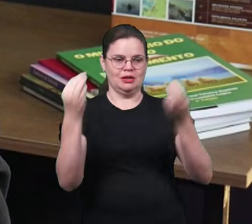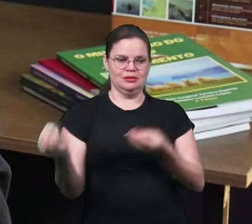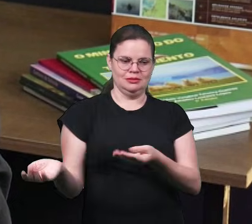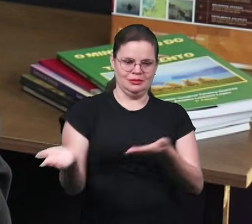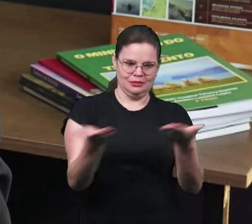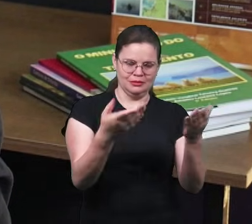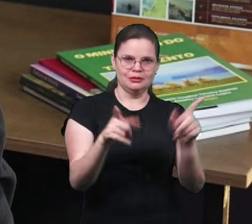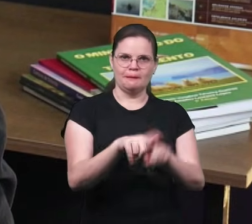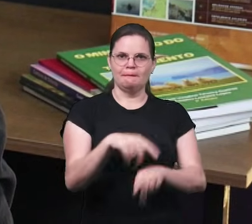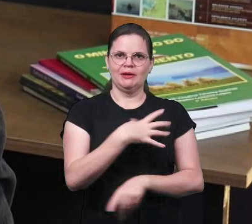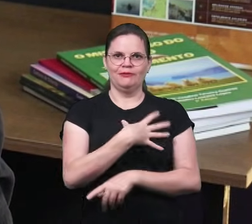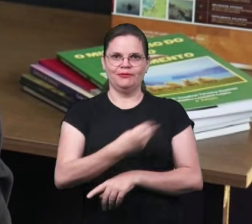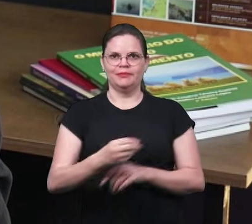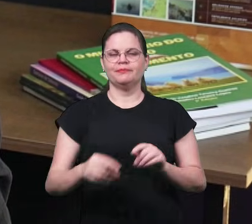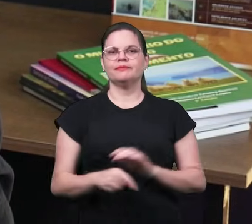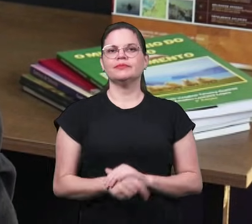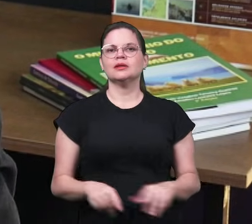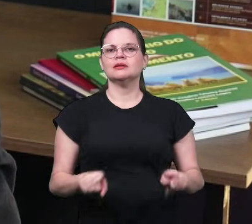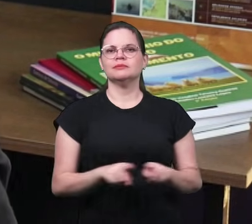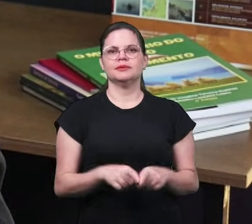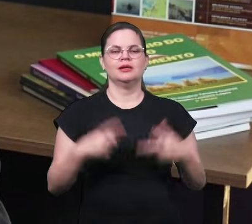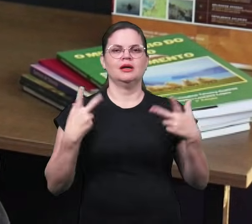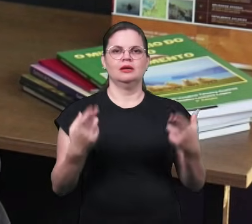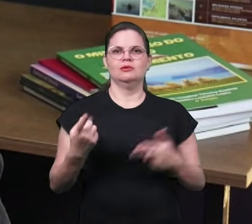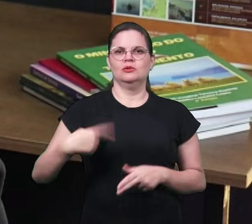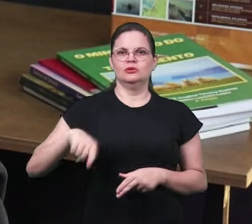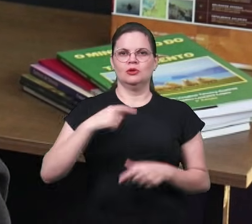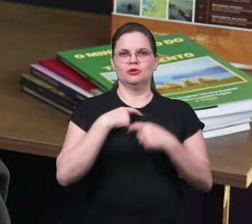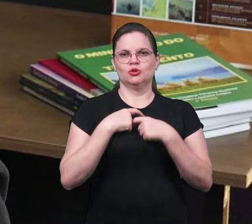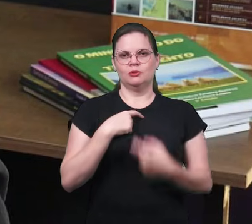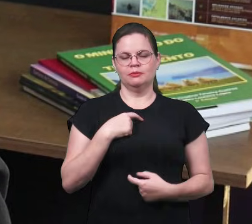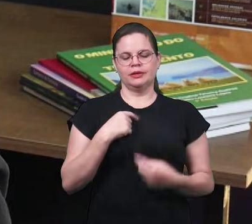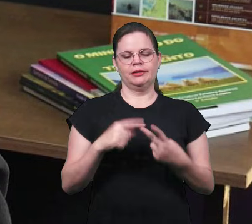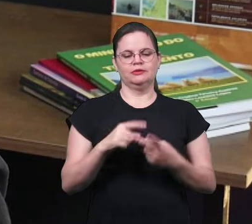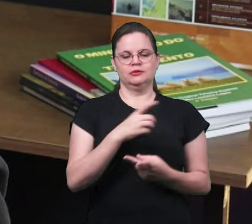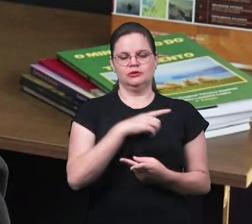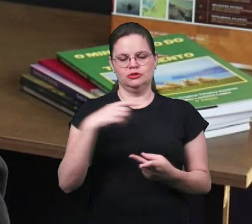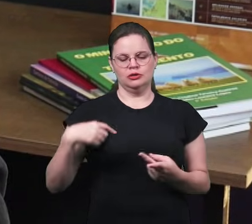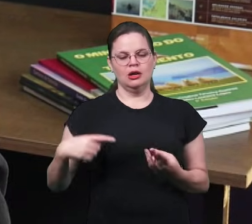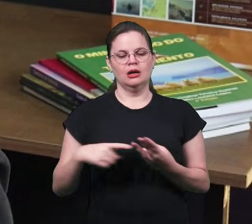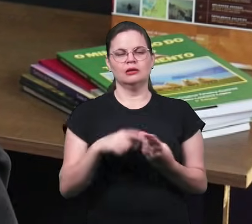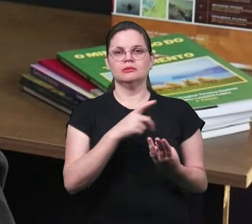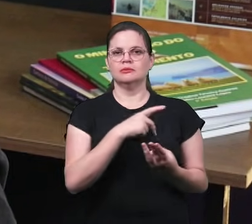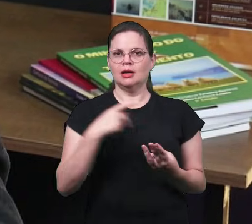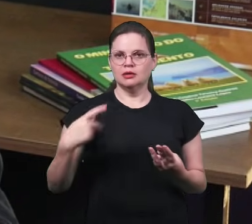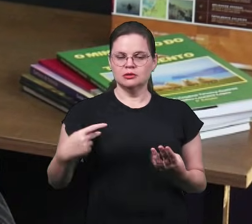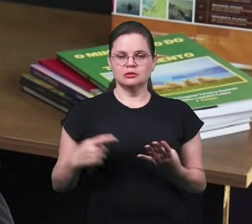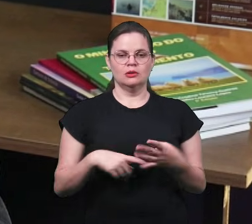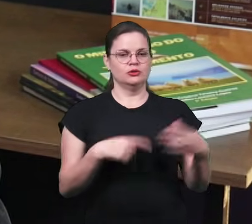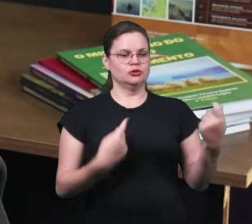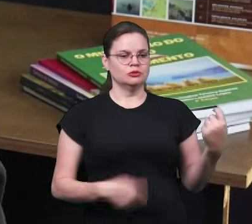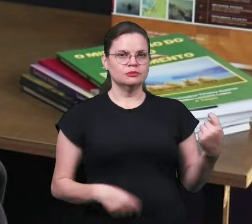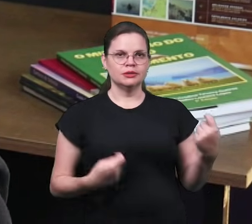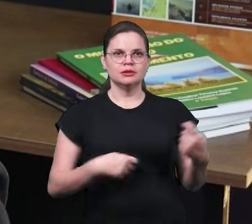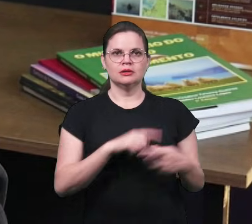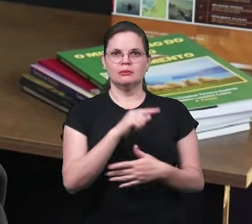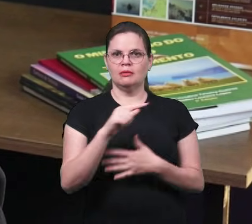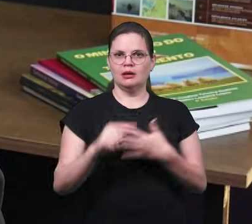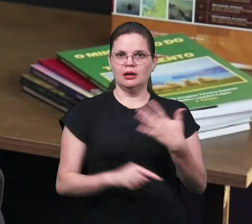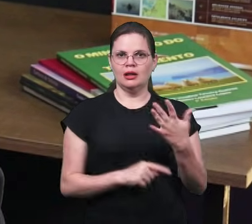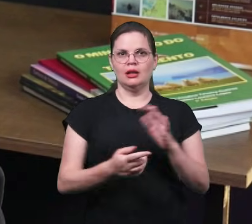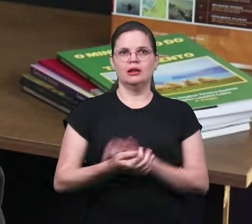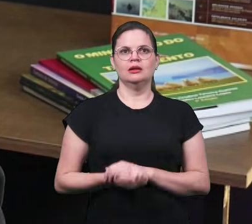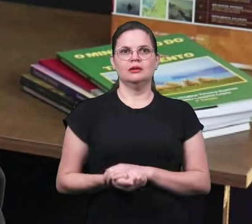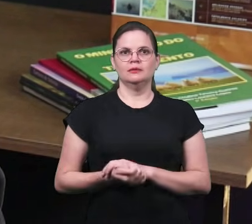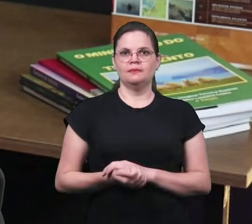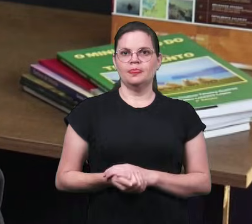nossos obreiros, dos diáconos, dos pastores, instrumentistas, né? Muitas vezes famílias vão a trabalhos